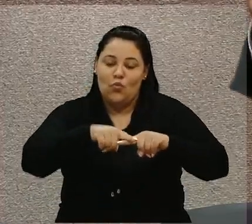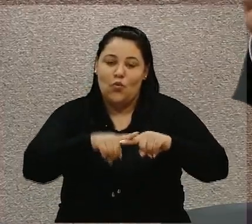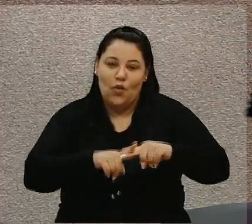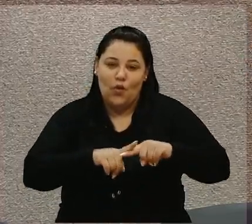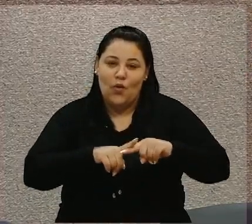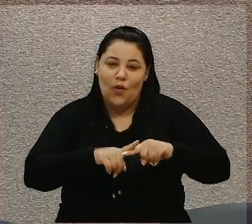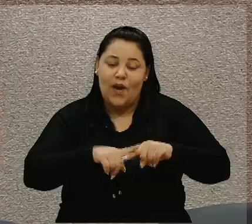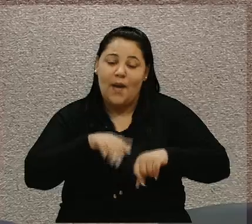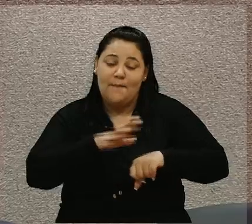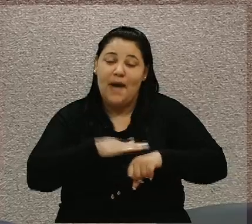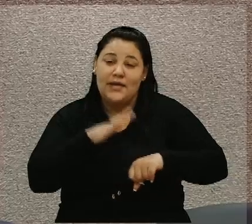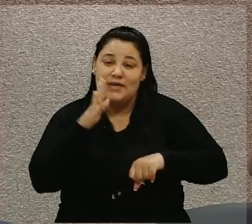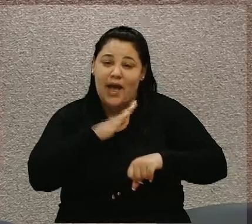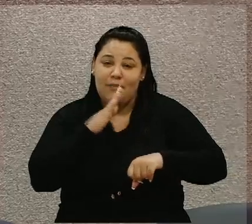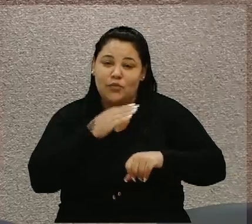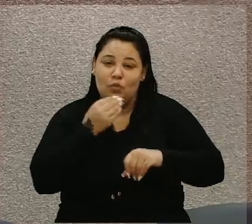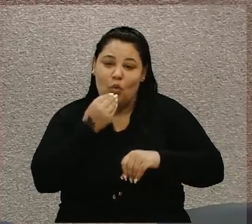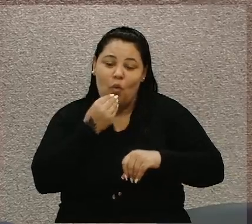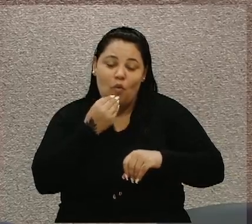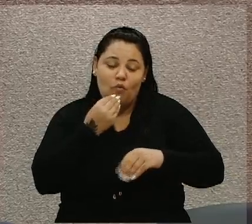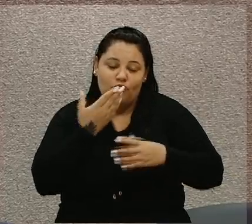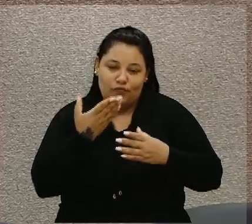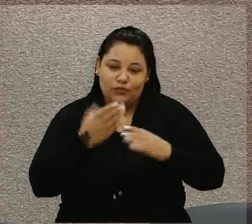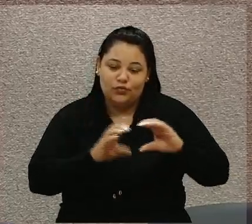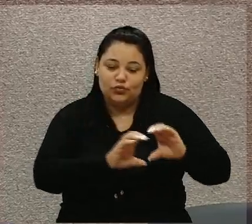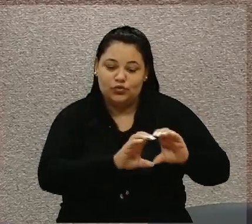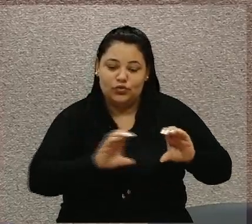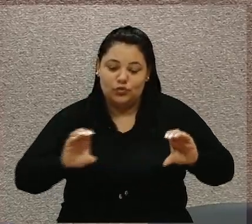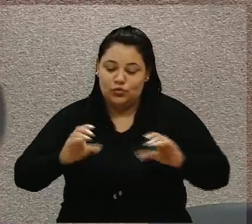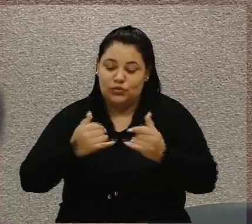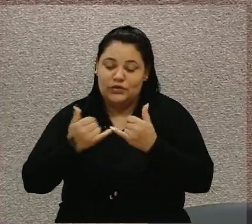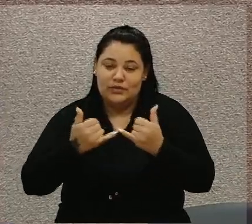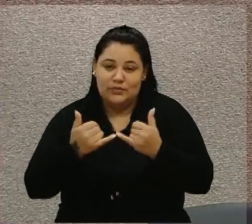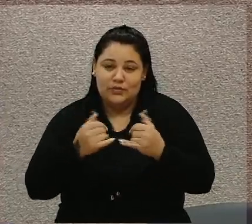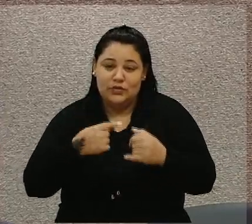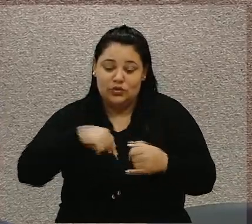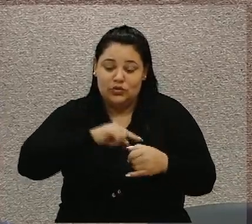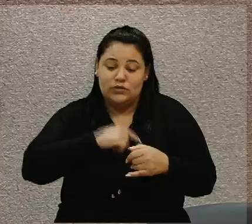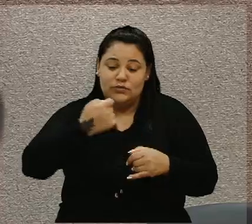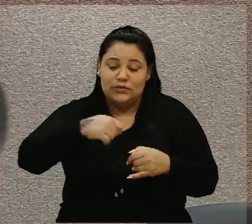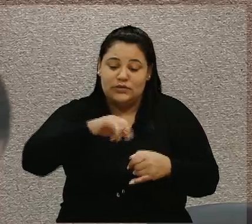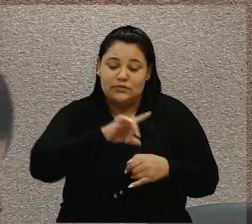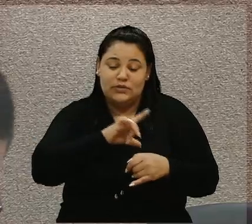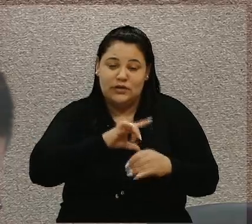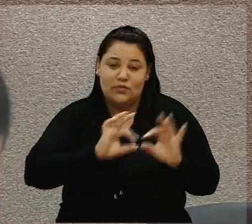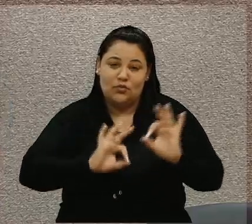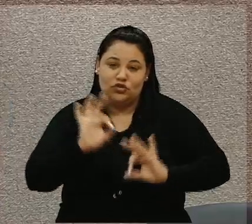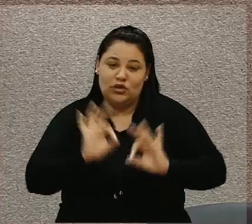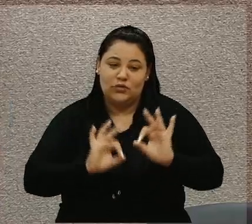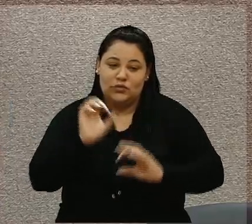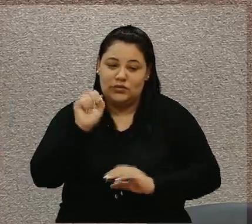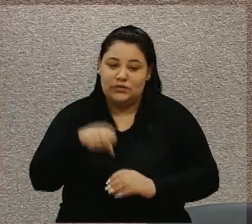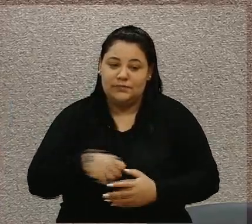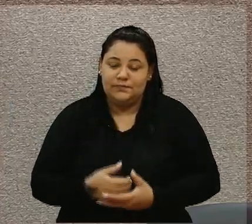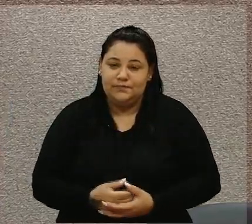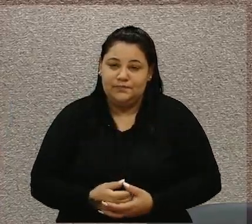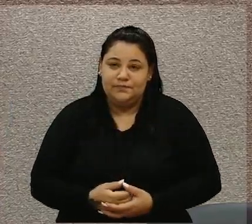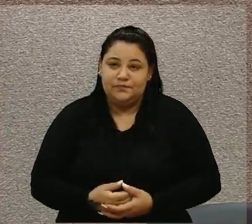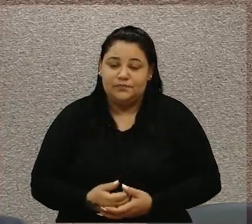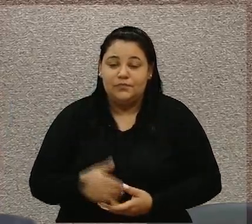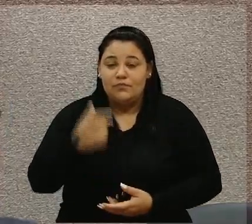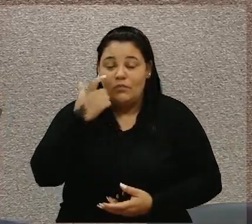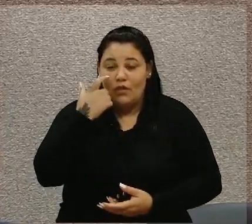bem mais rápido do que um túnel, por exemplo. Então, nós temos que ter os projetos. E olha só um problema,